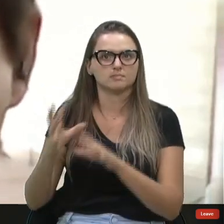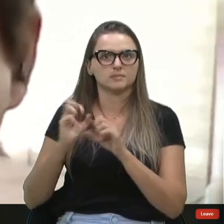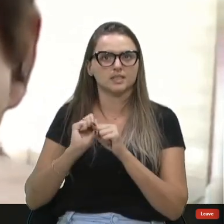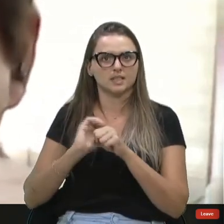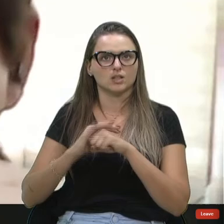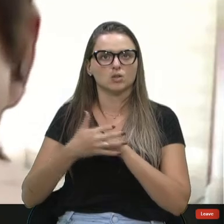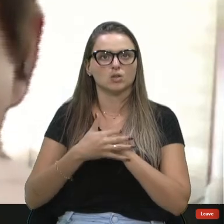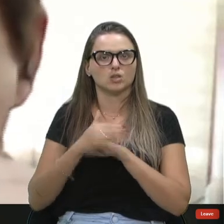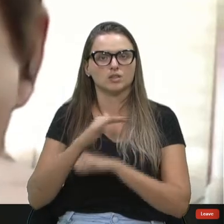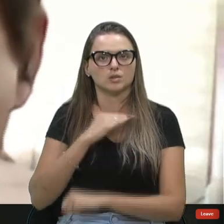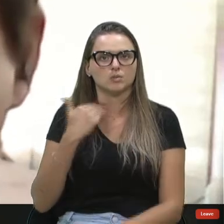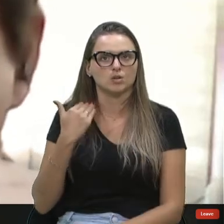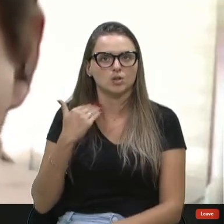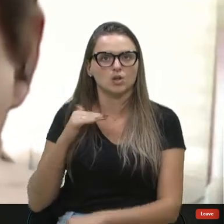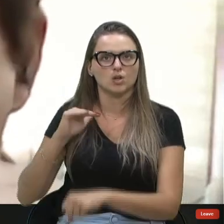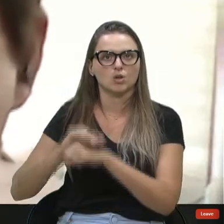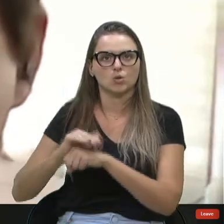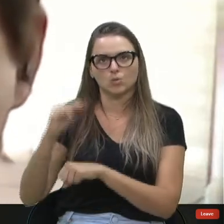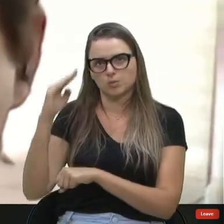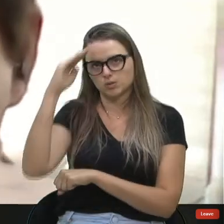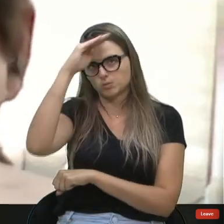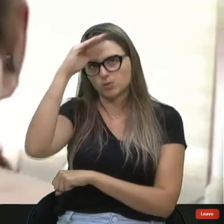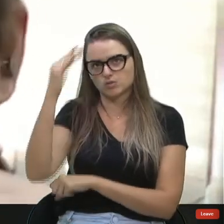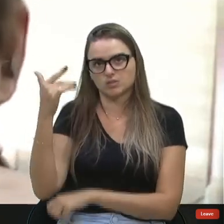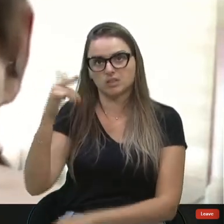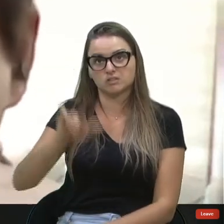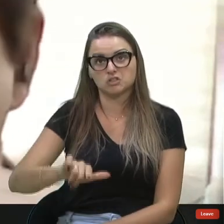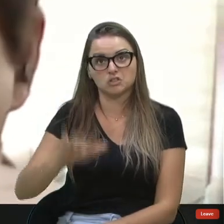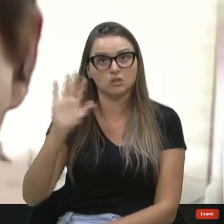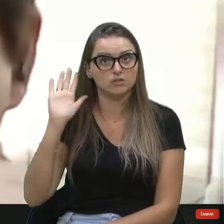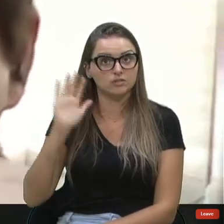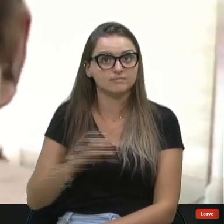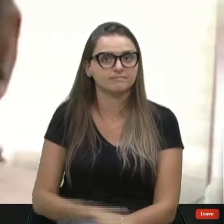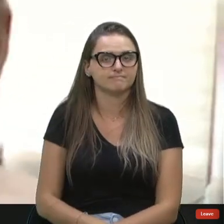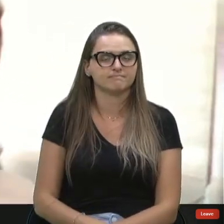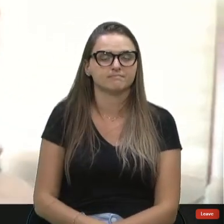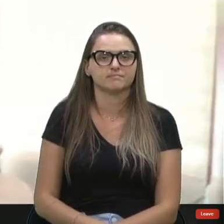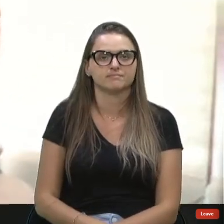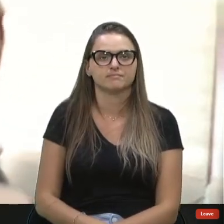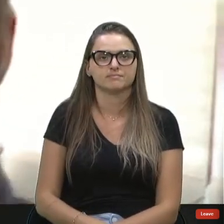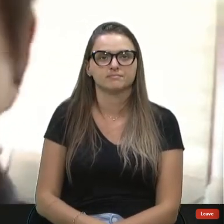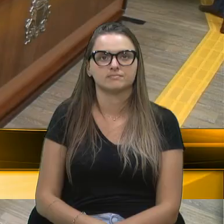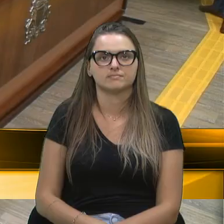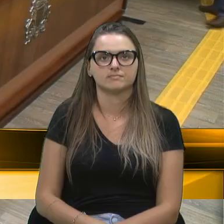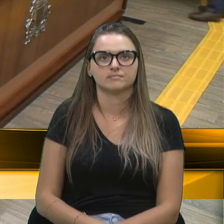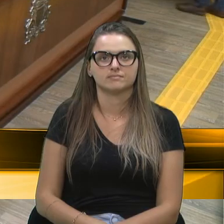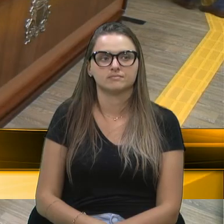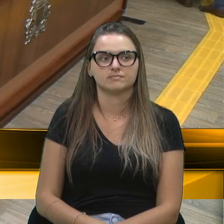aí vai ser culpa do Bolsonaro de novo, será? Então, eu só deixo essa pergunta no ar. Obrigado, senhor presidente.